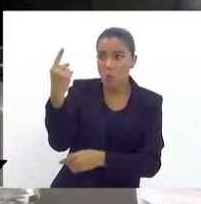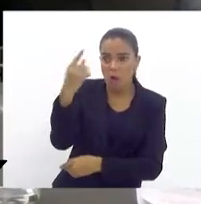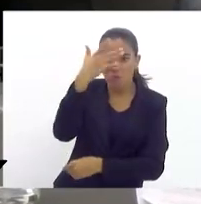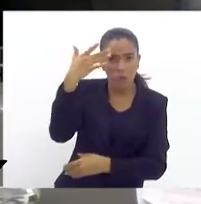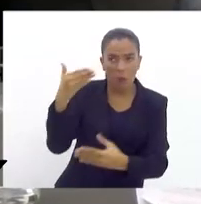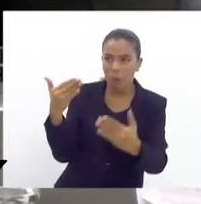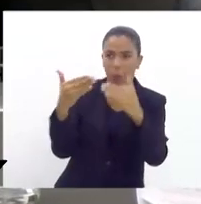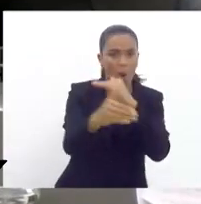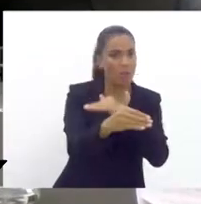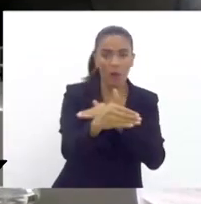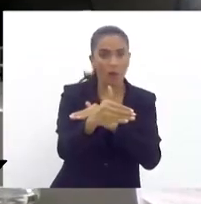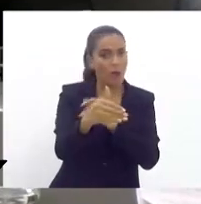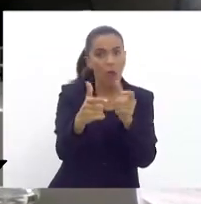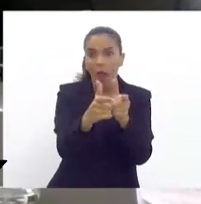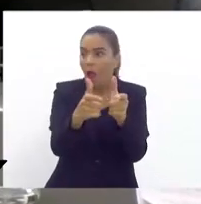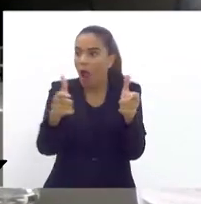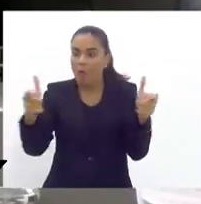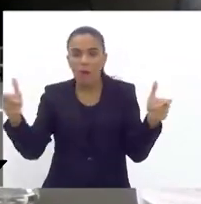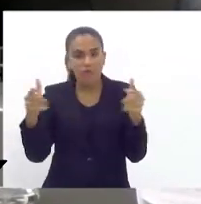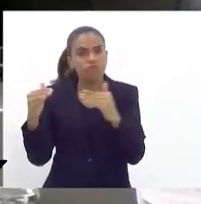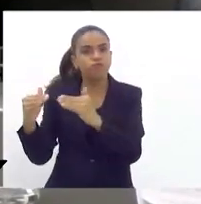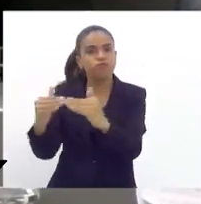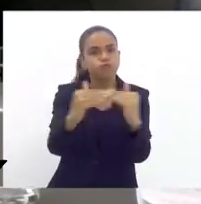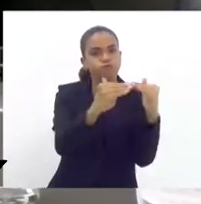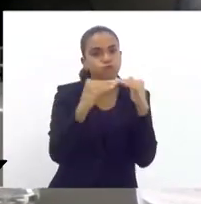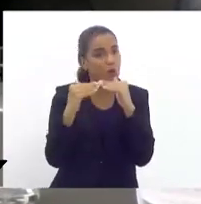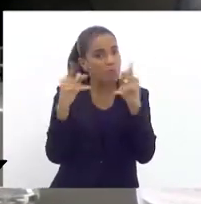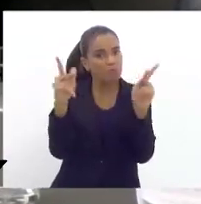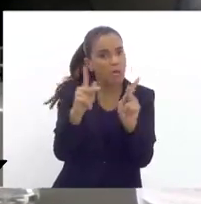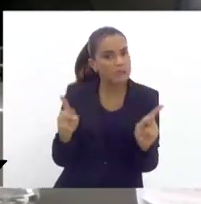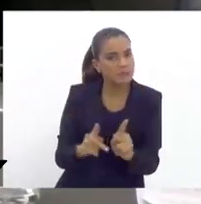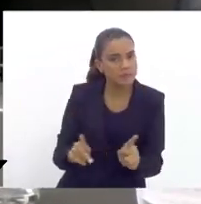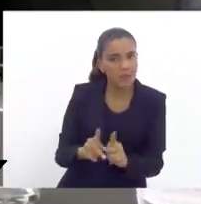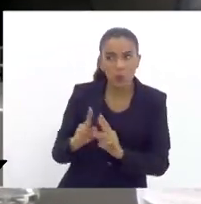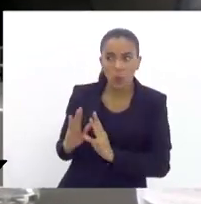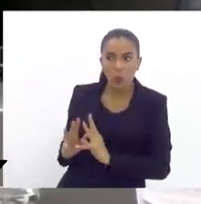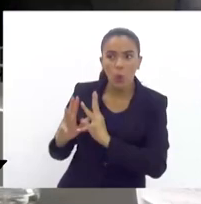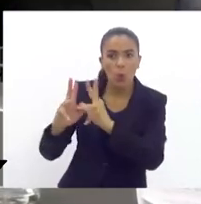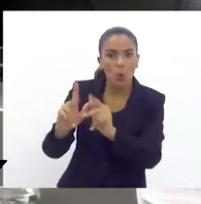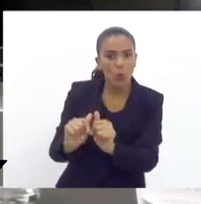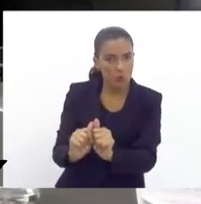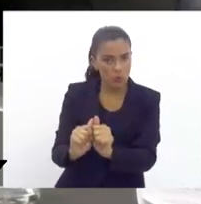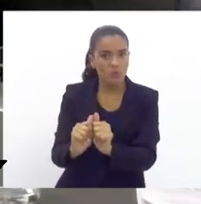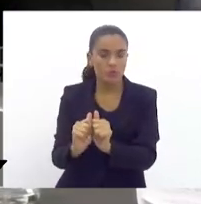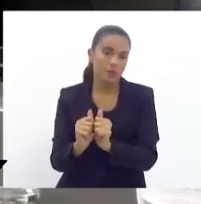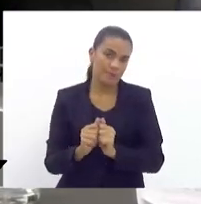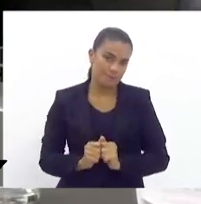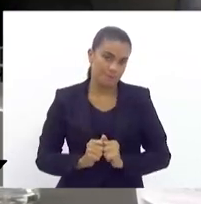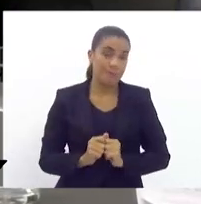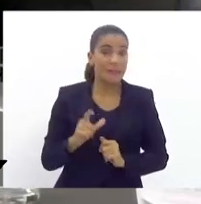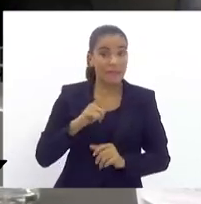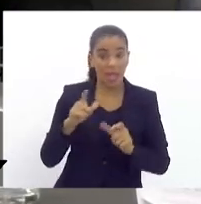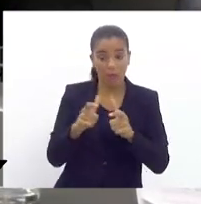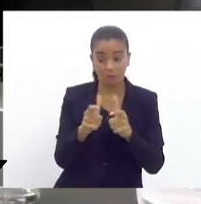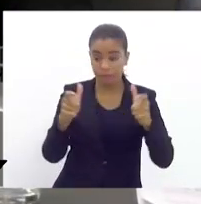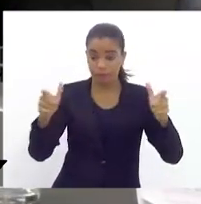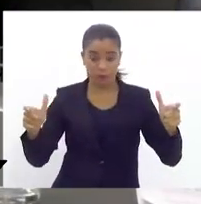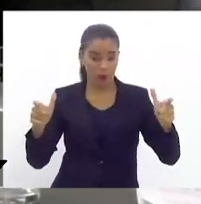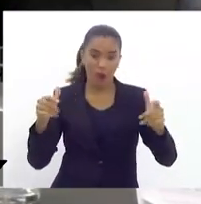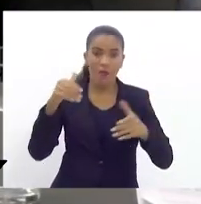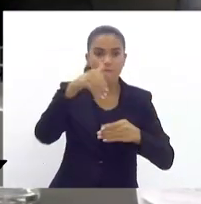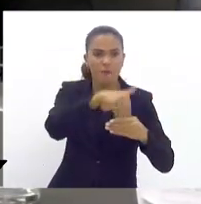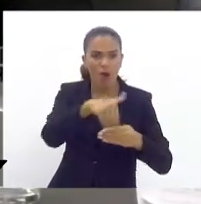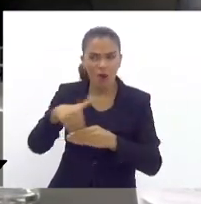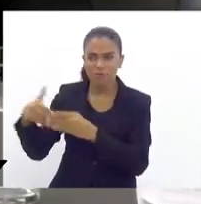Supremo. Foi uma coisa pacificada no âmbito do Supremo Tribunal Federal. Quando tem unanimidade, é um negócio que chama